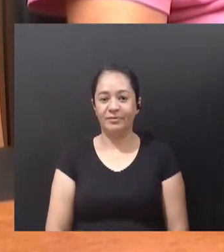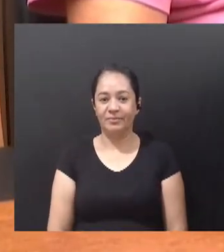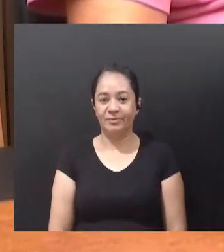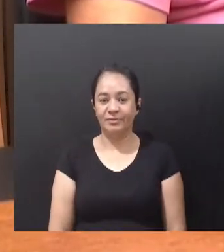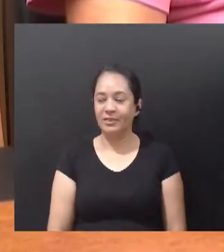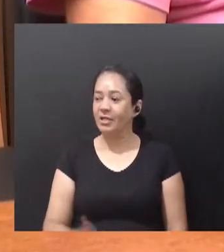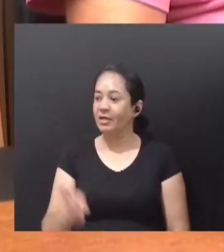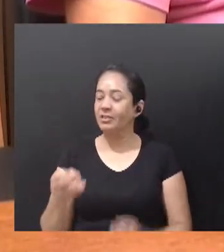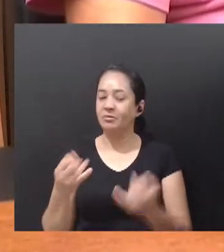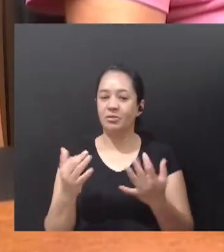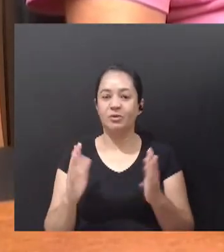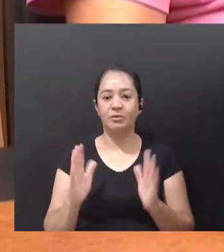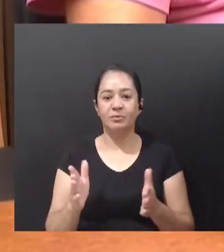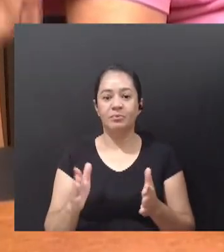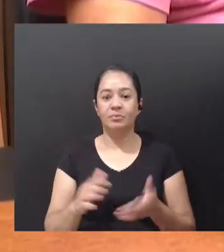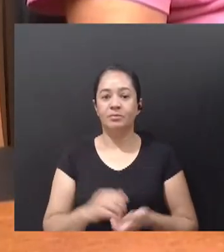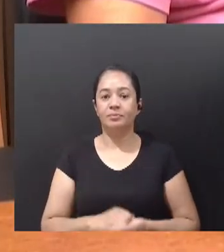aqui.